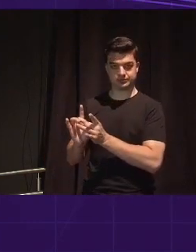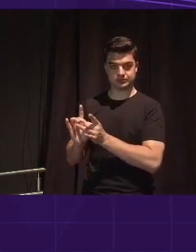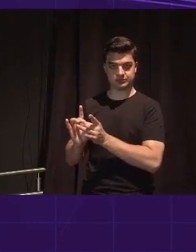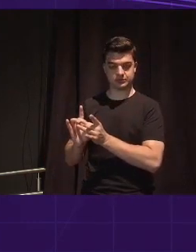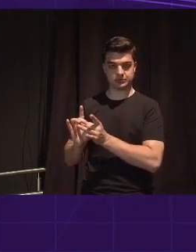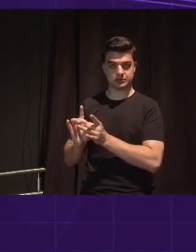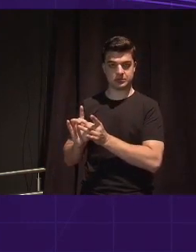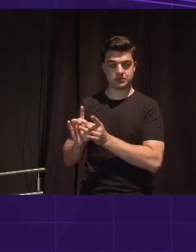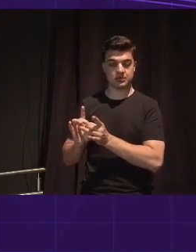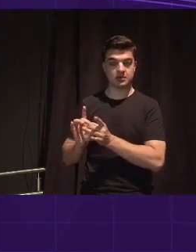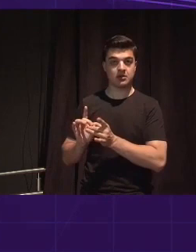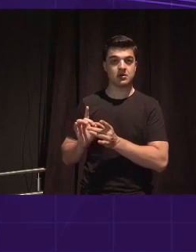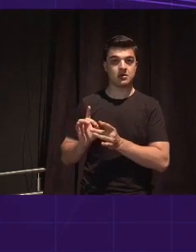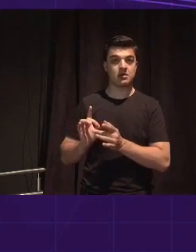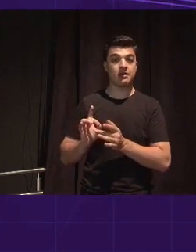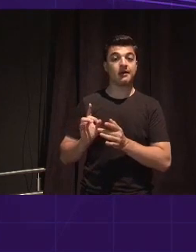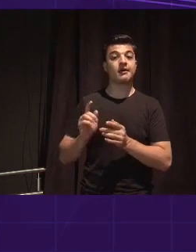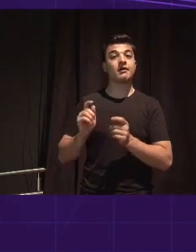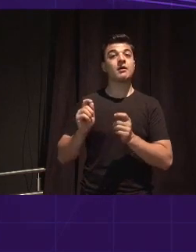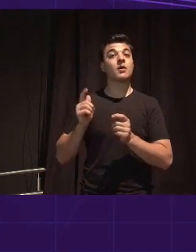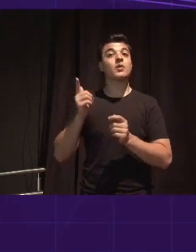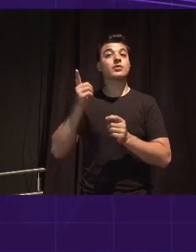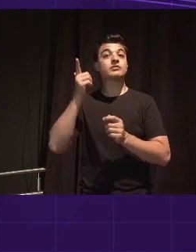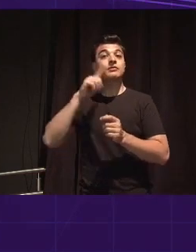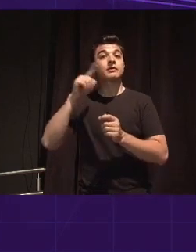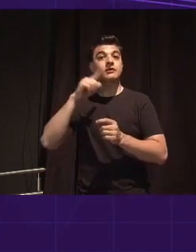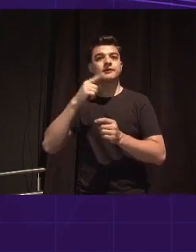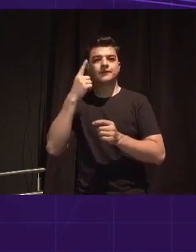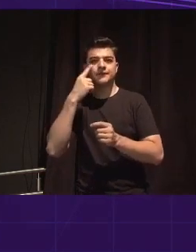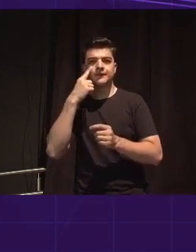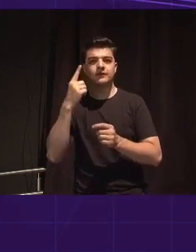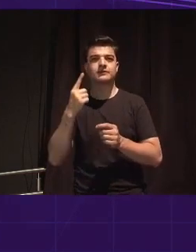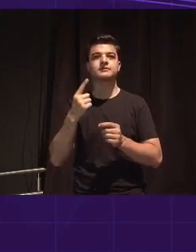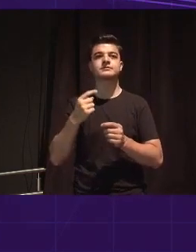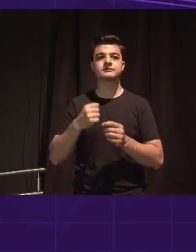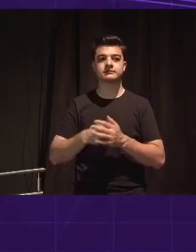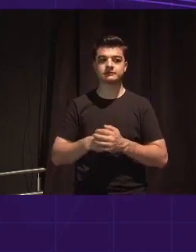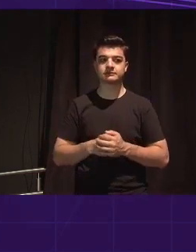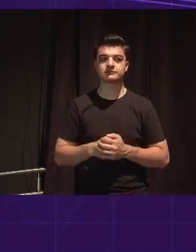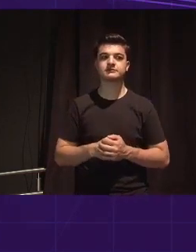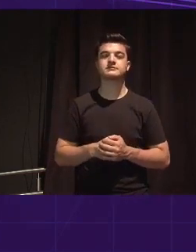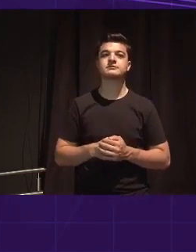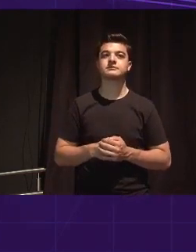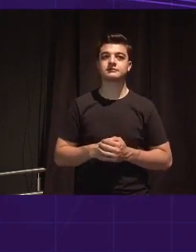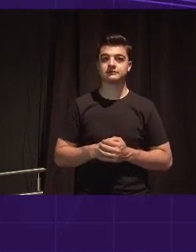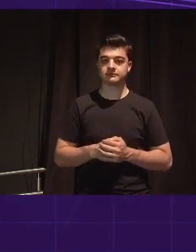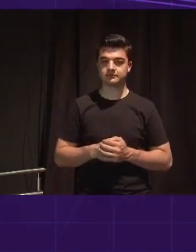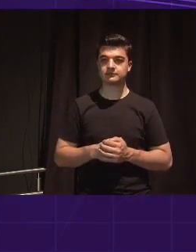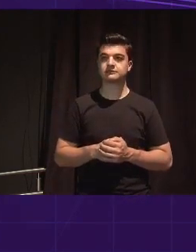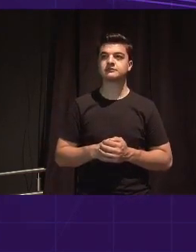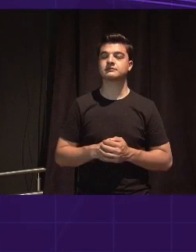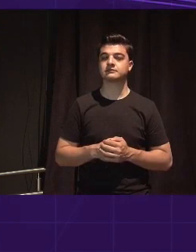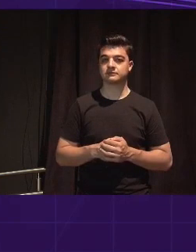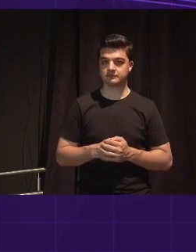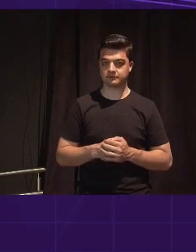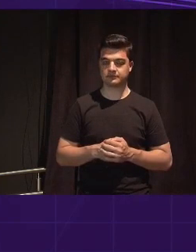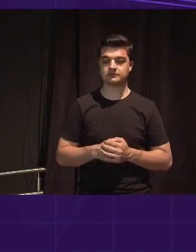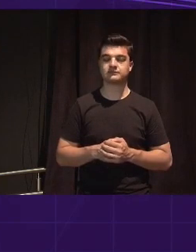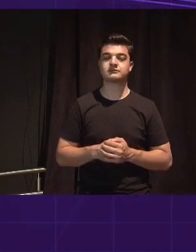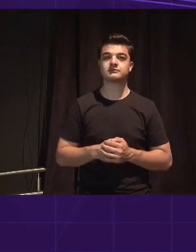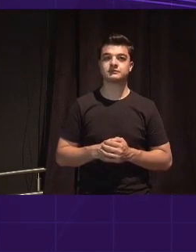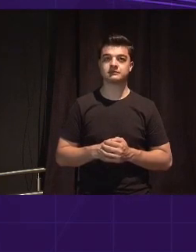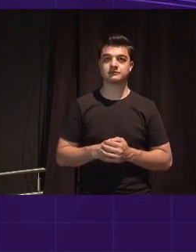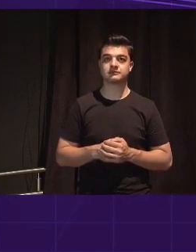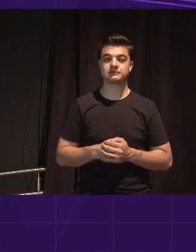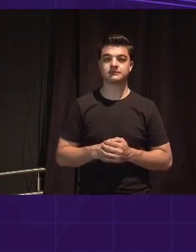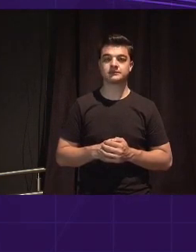assim, como é que estava o nosso lead time, coeficiente de variação, throughput, né? E uma distribuição aí de valor de capacidade.